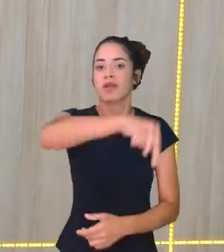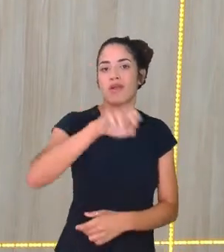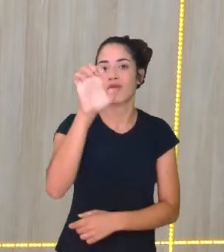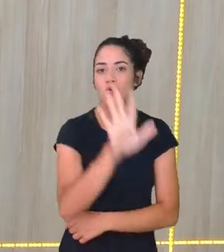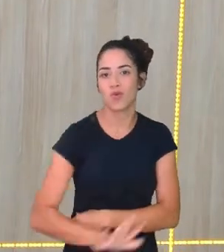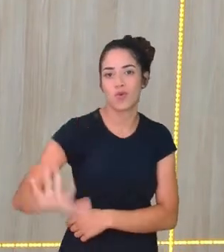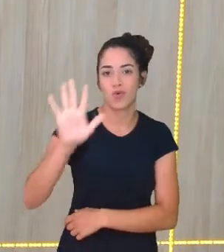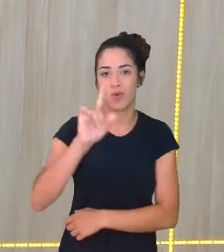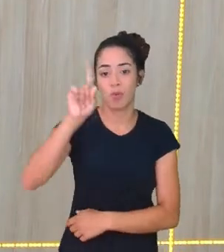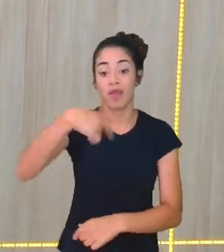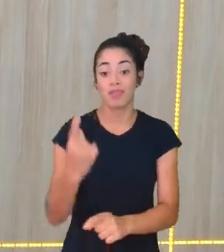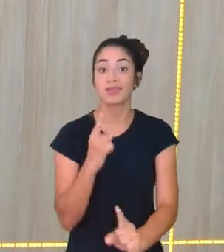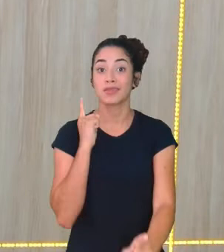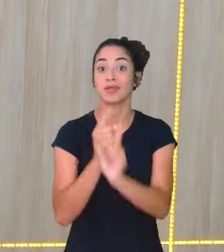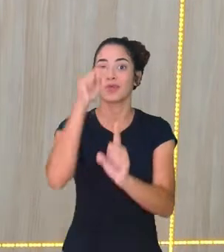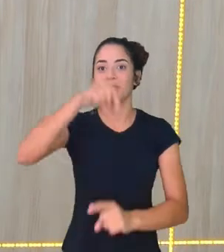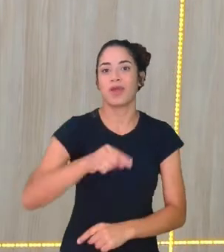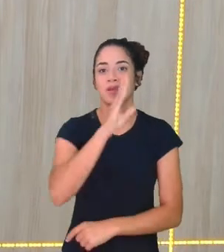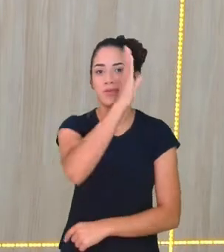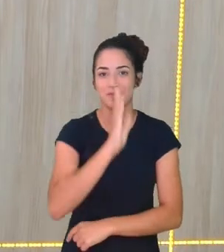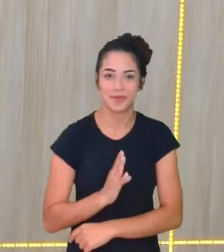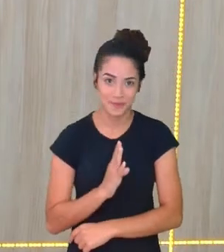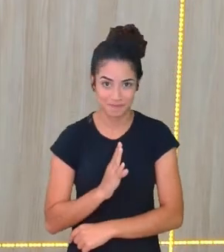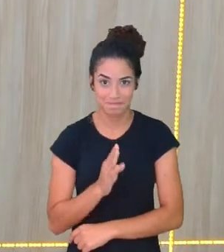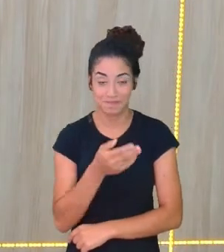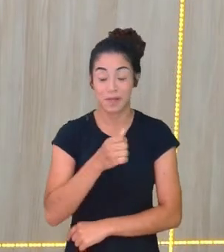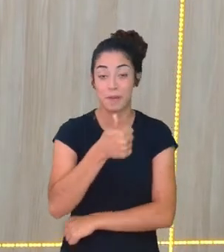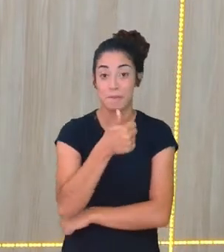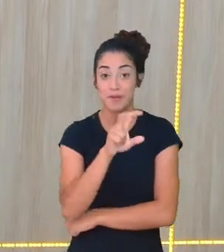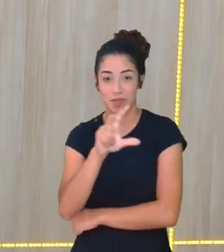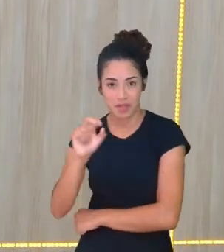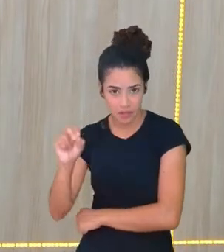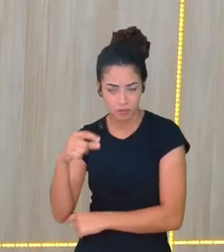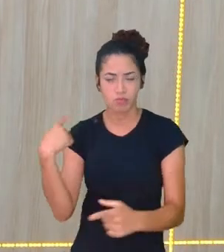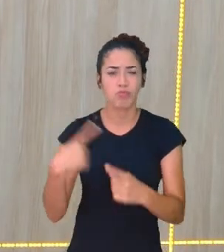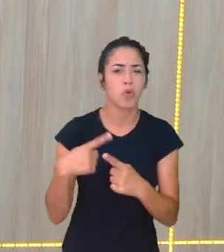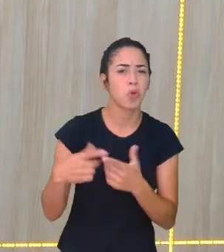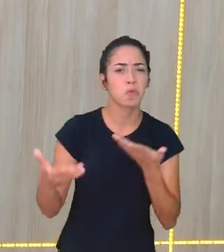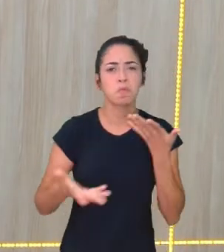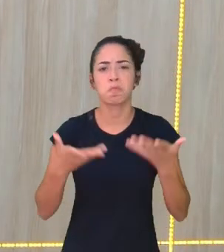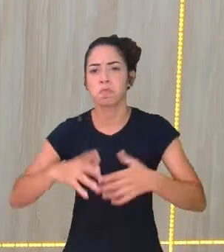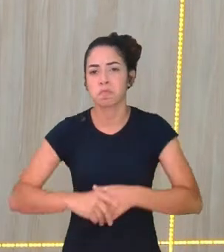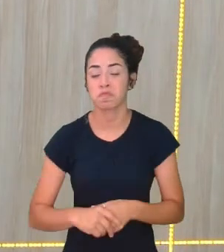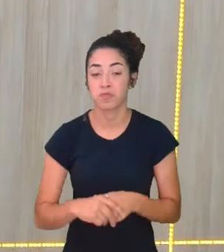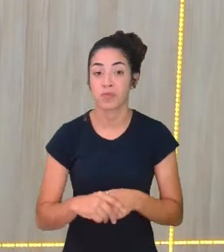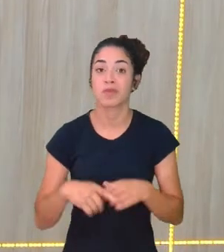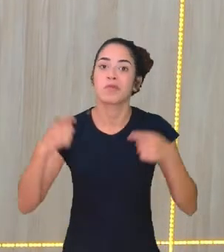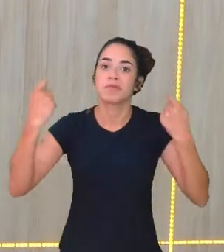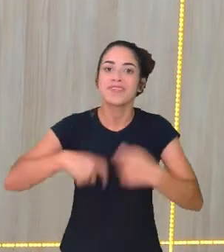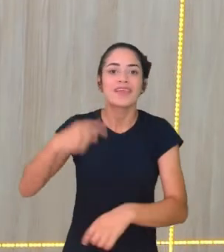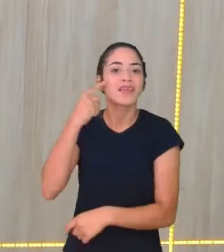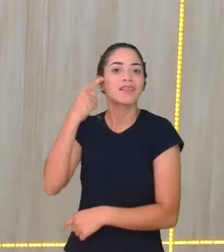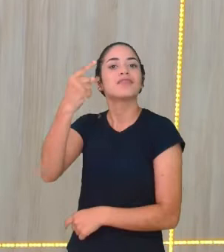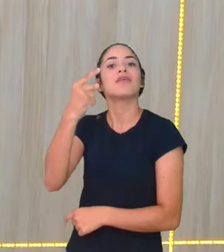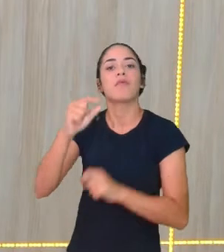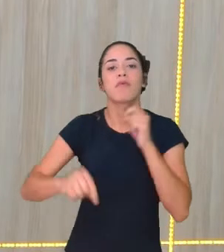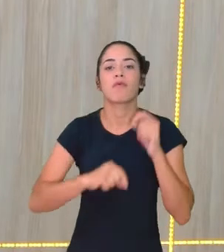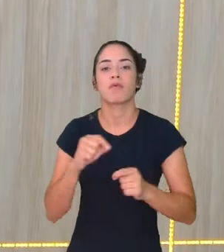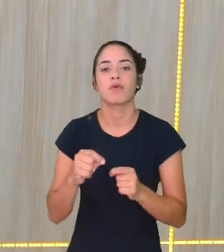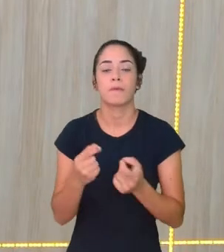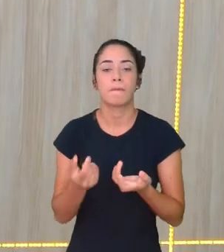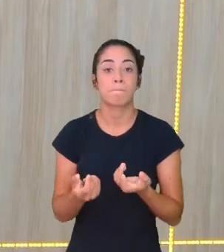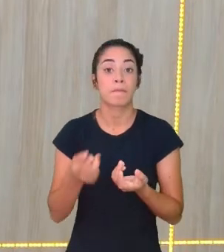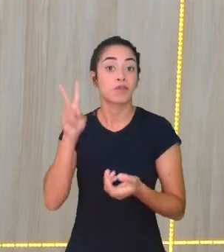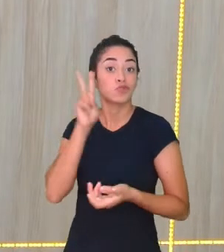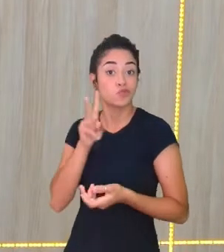processo de descobrimento do Brasil em 1500 porque se leva em consideração o fato